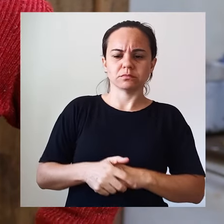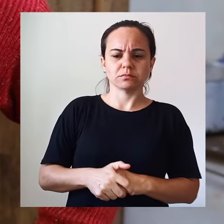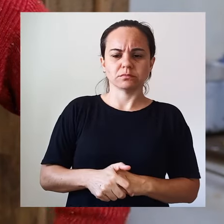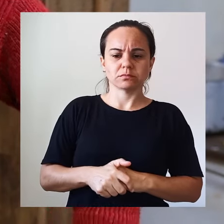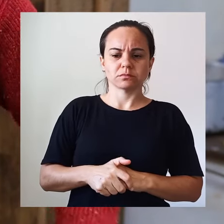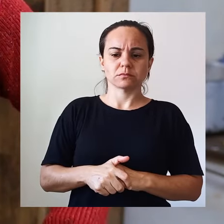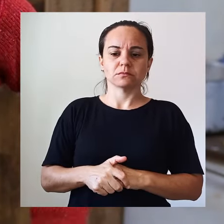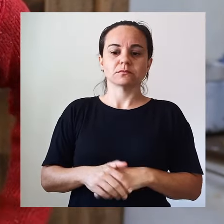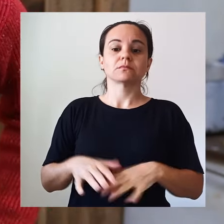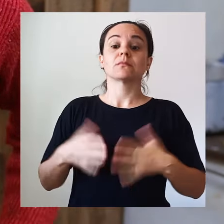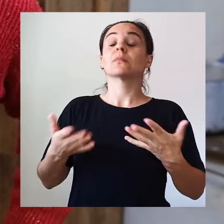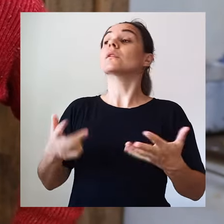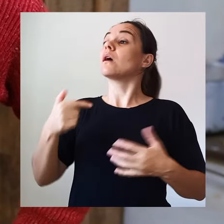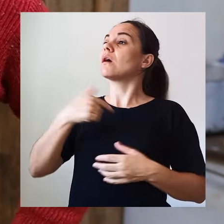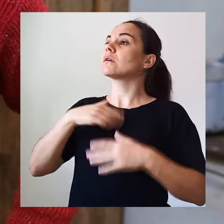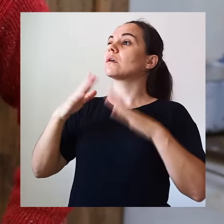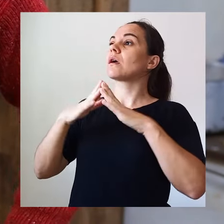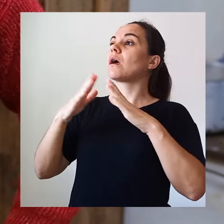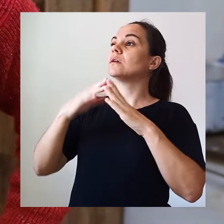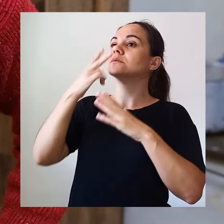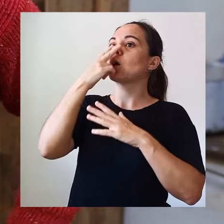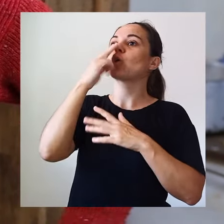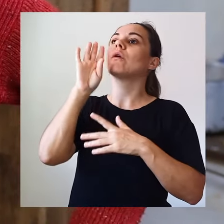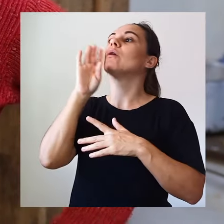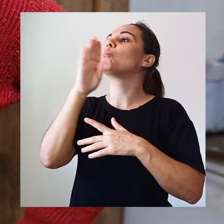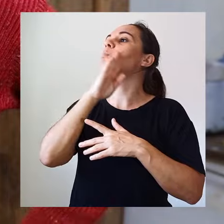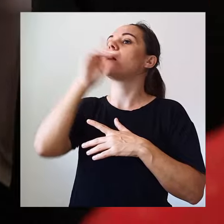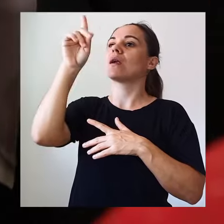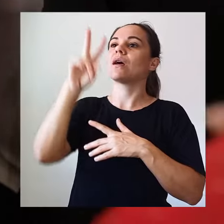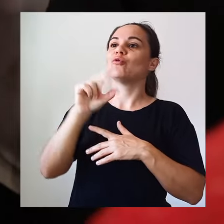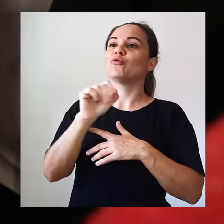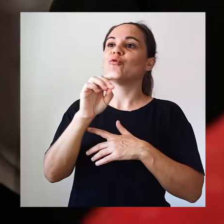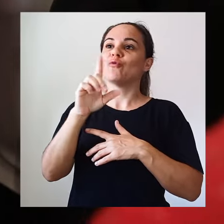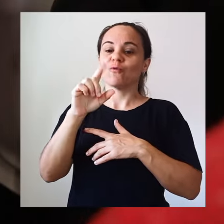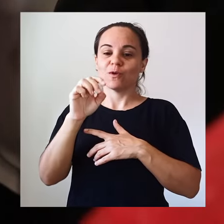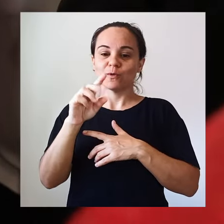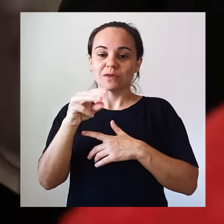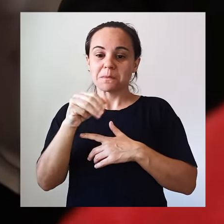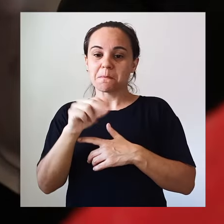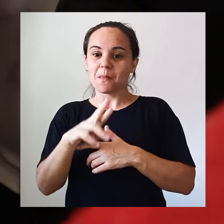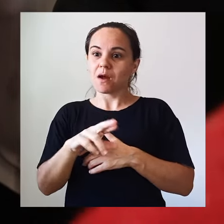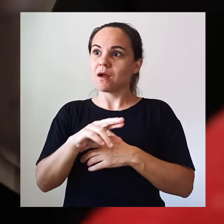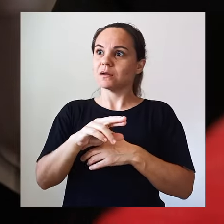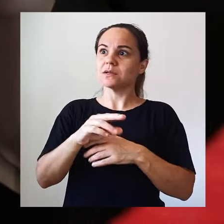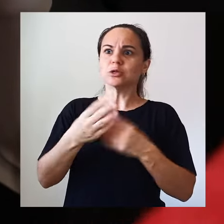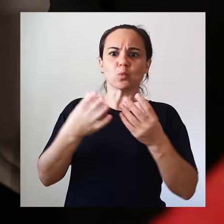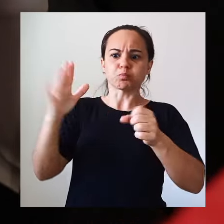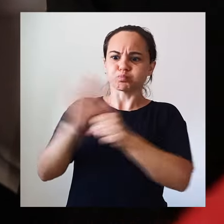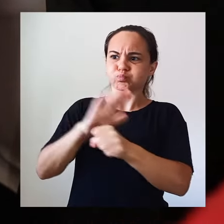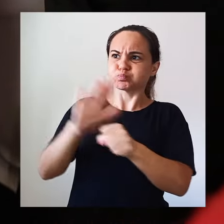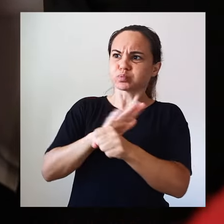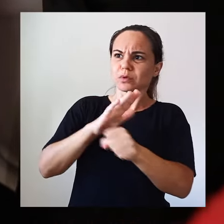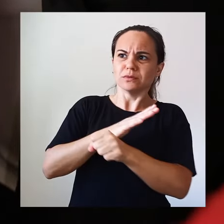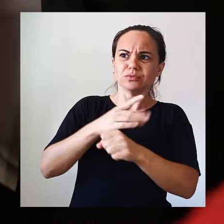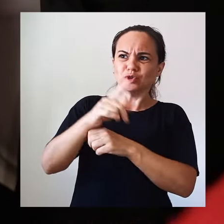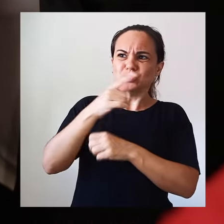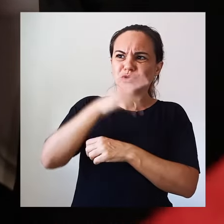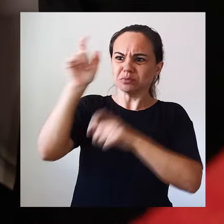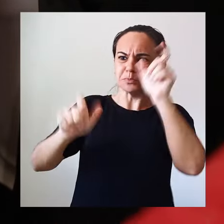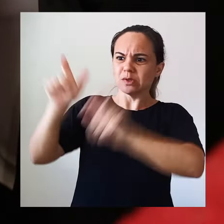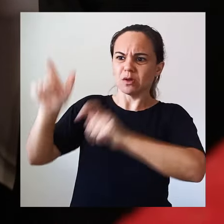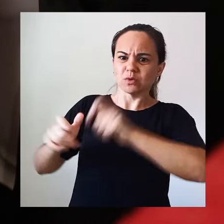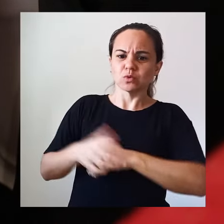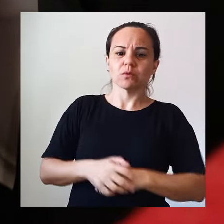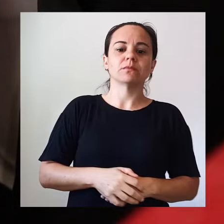Mas... aqui de casa parece a bodega do Valdemar, sempre piena de gente. Eu só vim aqui porque a profe Genesi